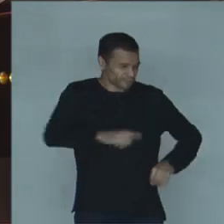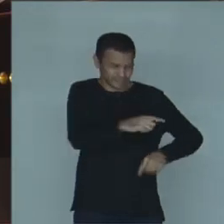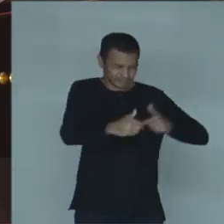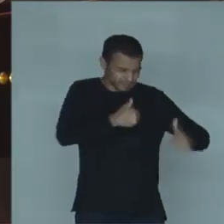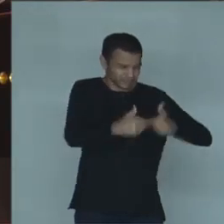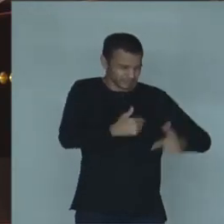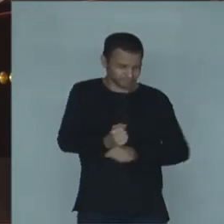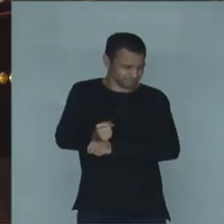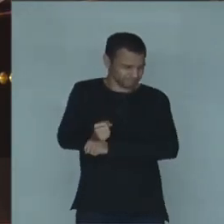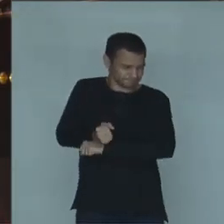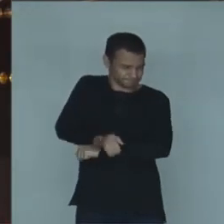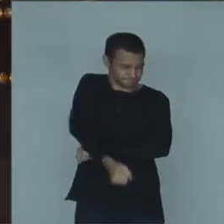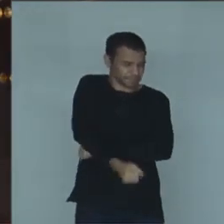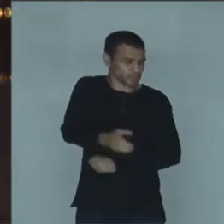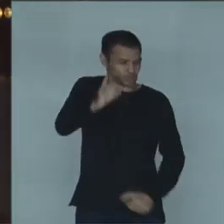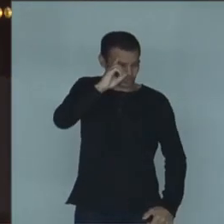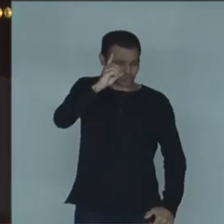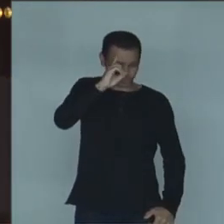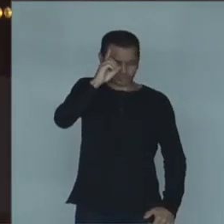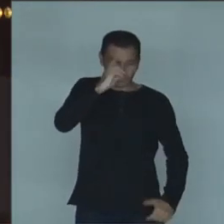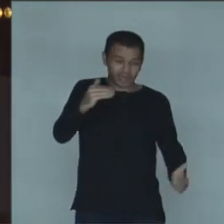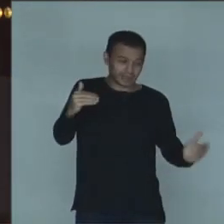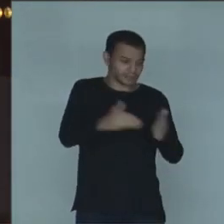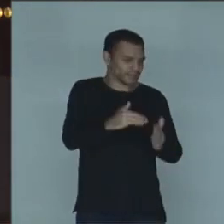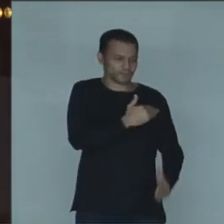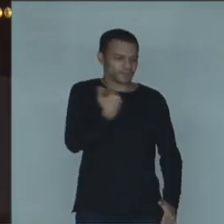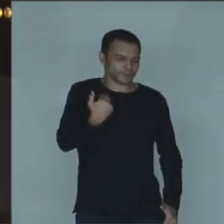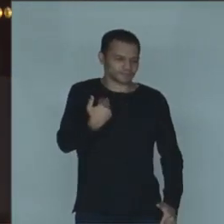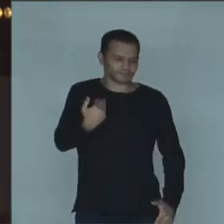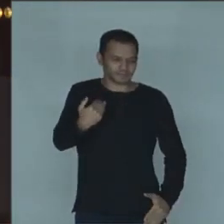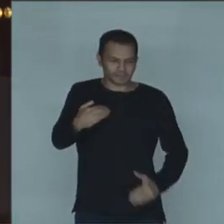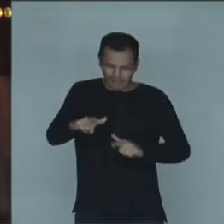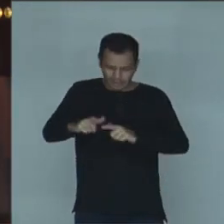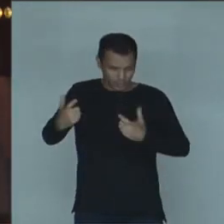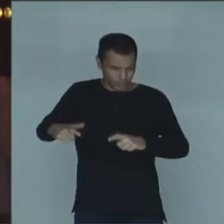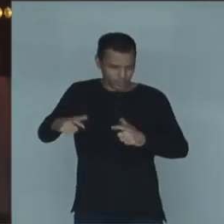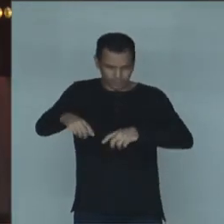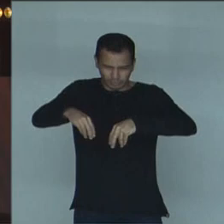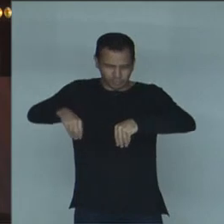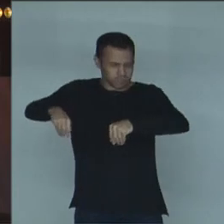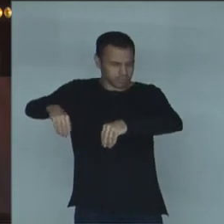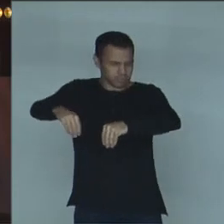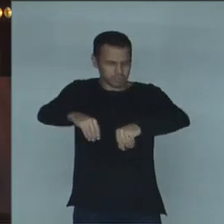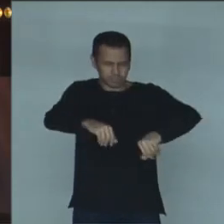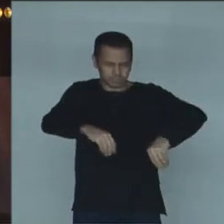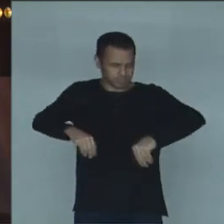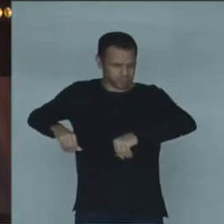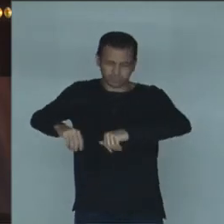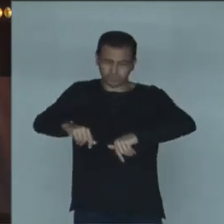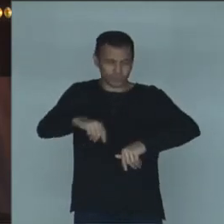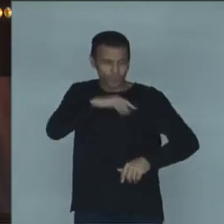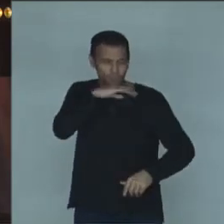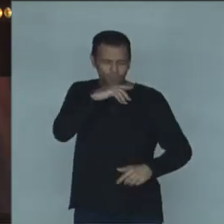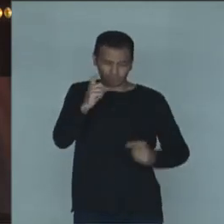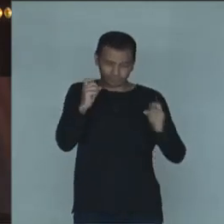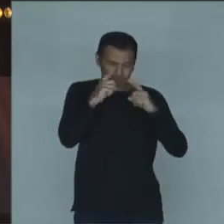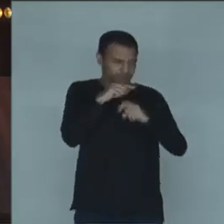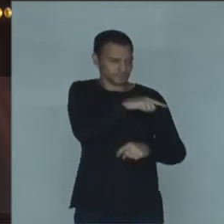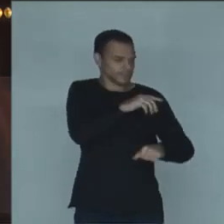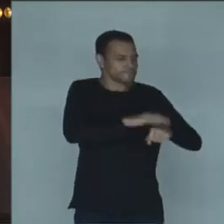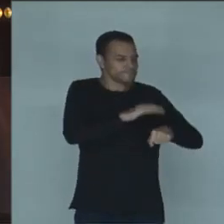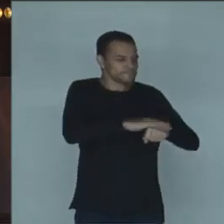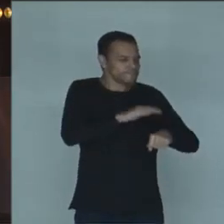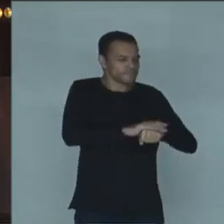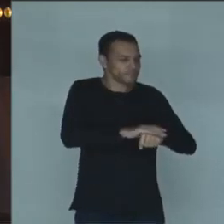todos os dias da sua vida ela lhe será espinhos e ervas daninhas e você terá que